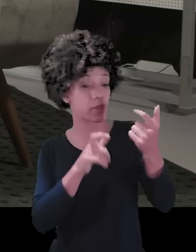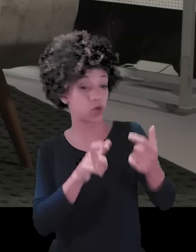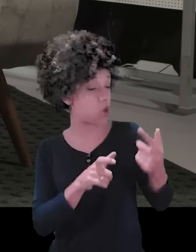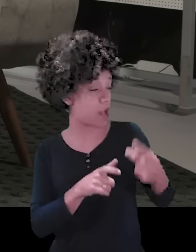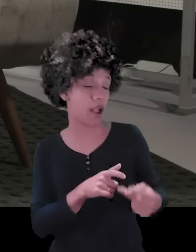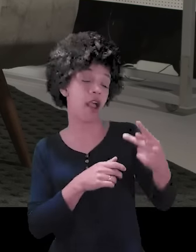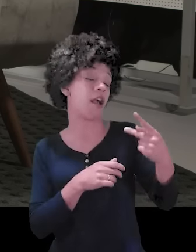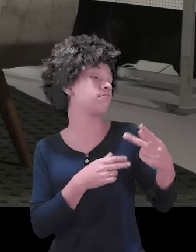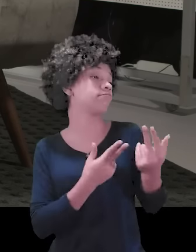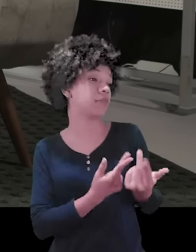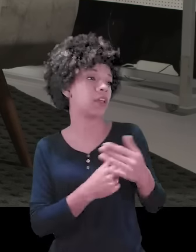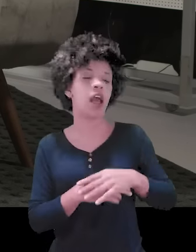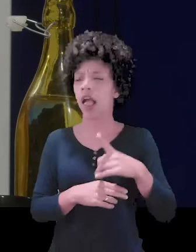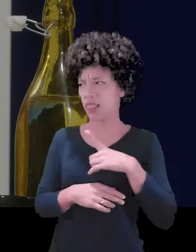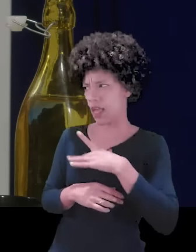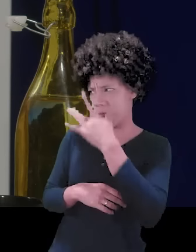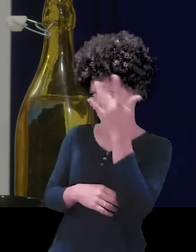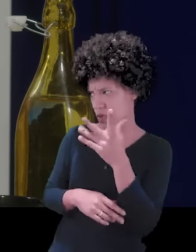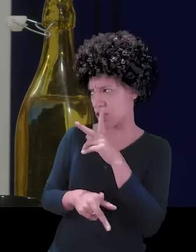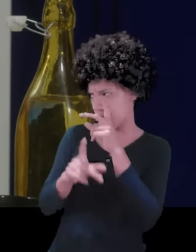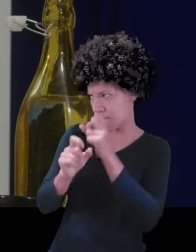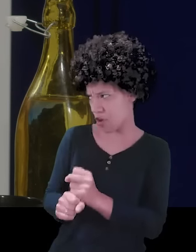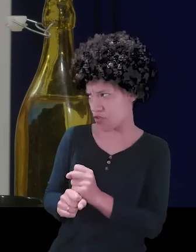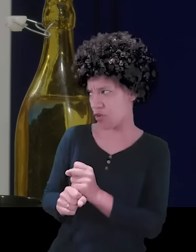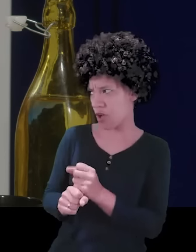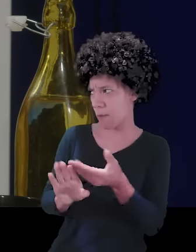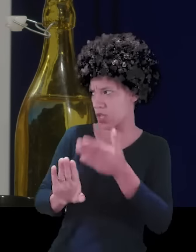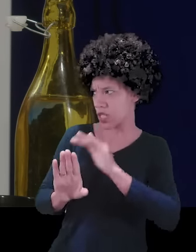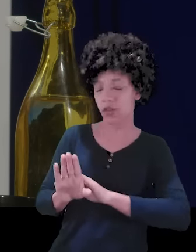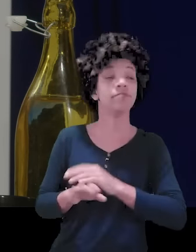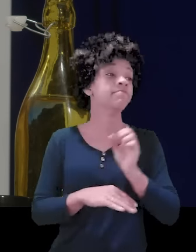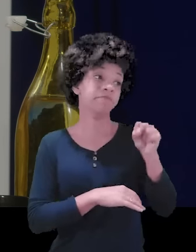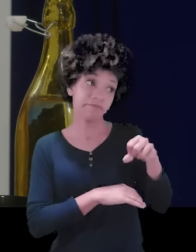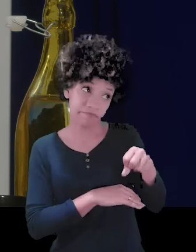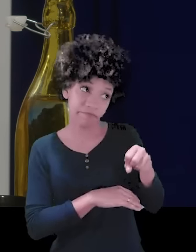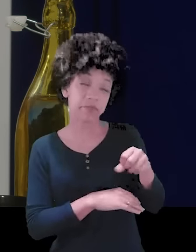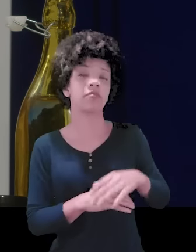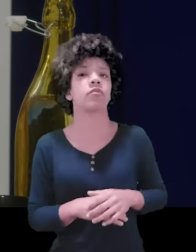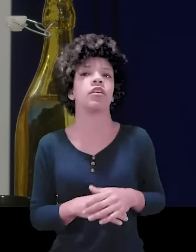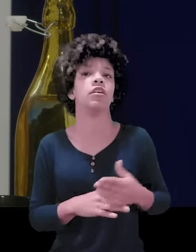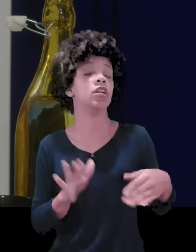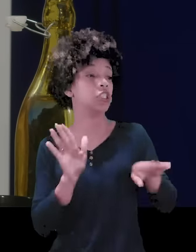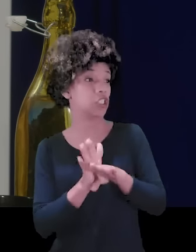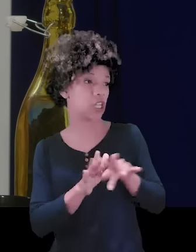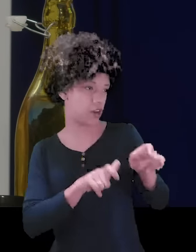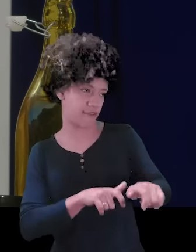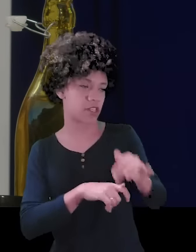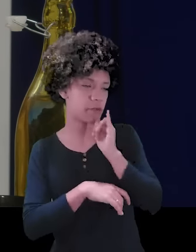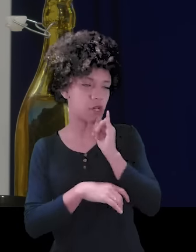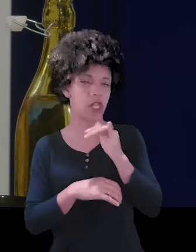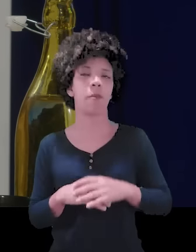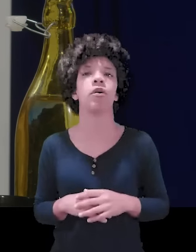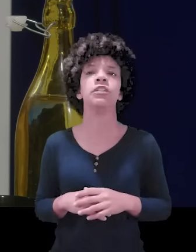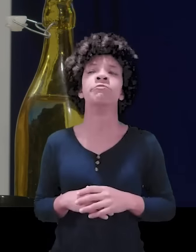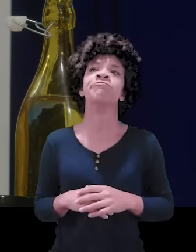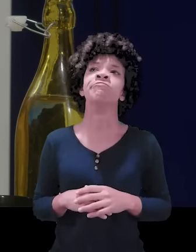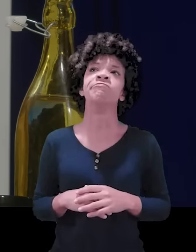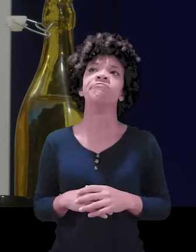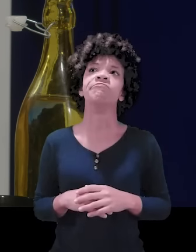lugar tem já Poderosa por trás disso muita E aí assim O cara chega lá na fazenda por exemplo